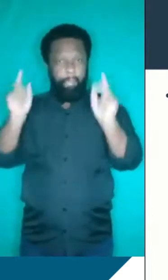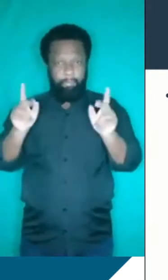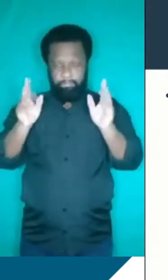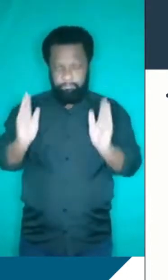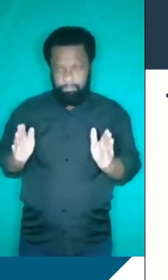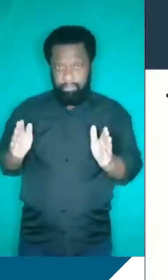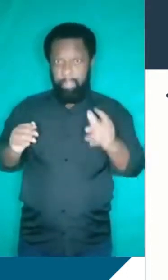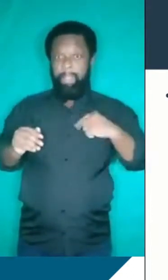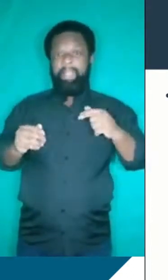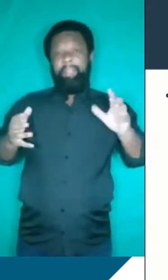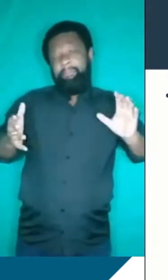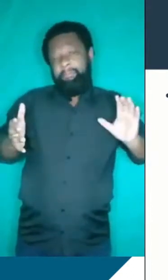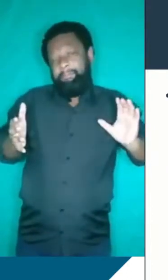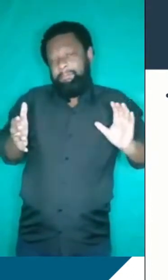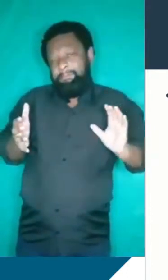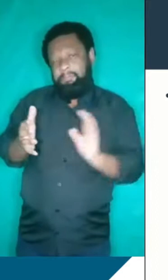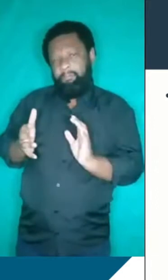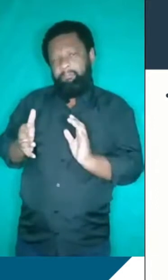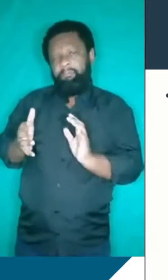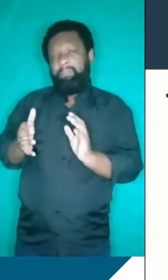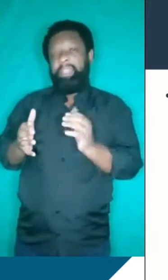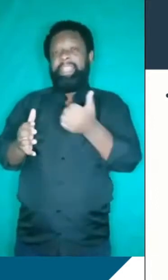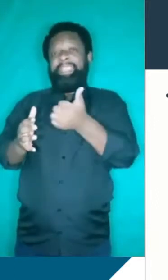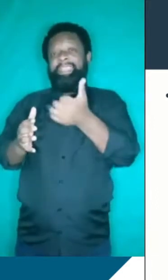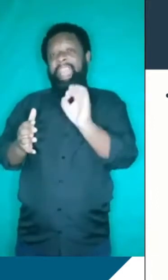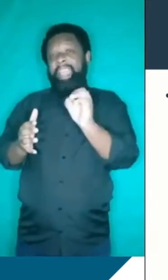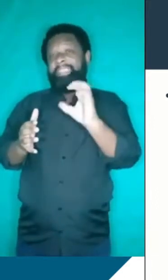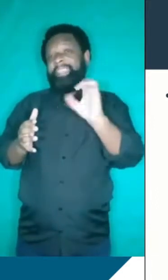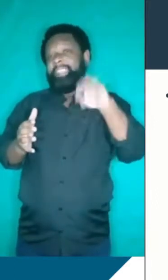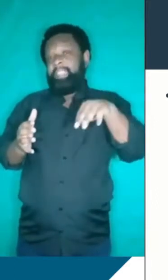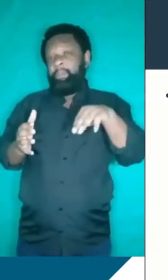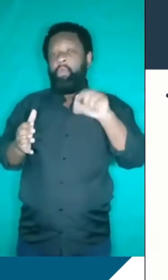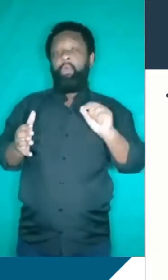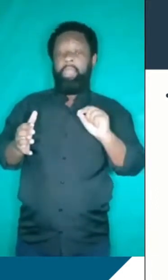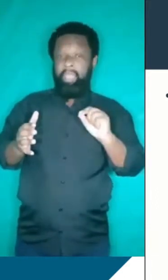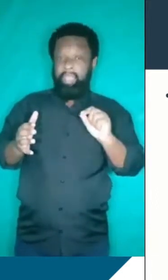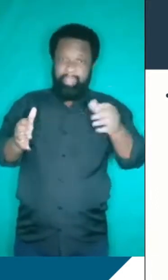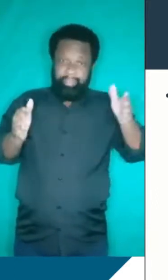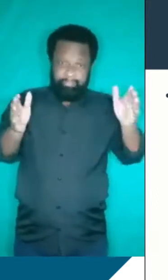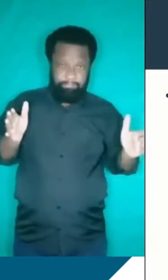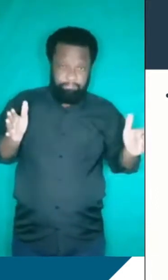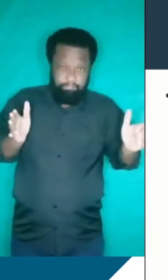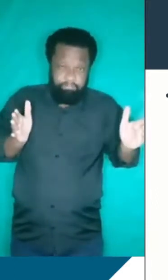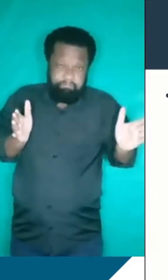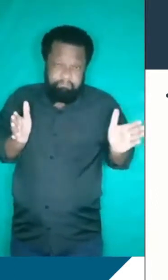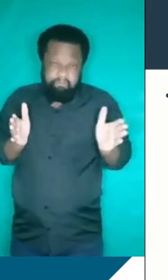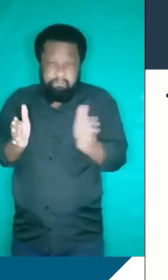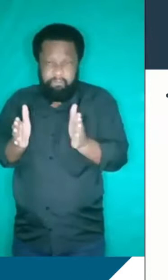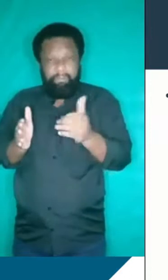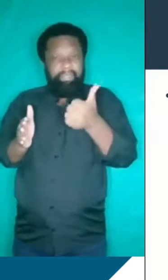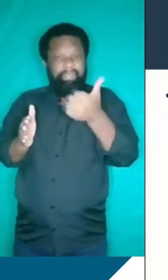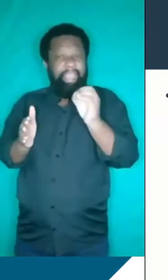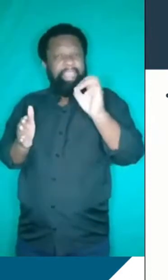é comprimida 10 centímetros. Então, olha só, eu comprimi essa mola 10 centímetros, eu deformei essa mola 10